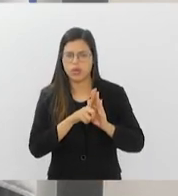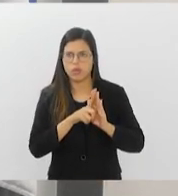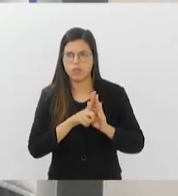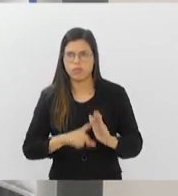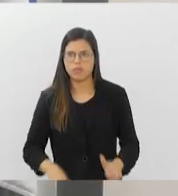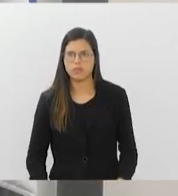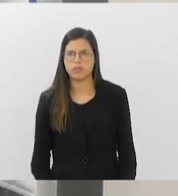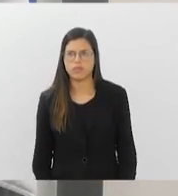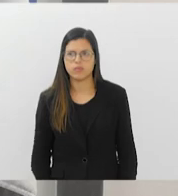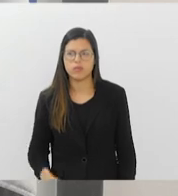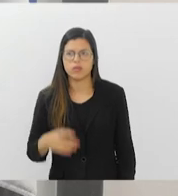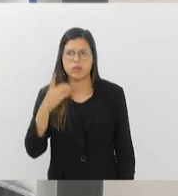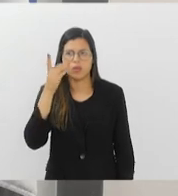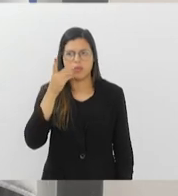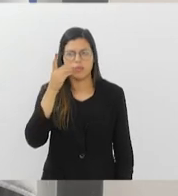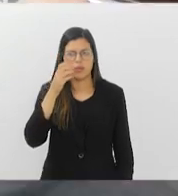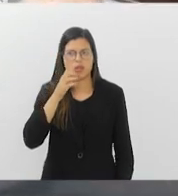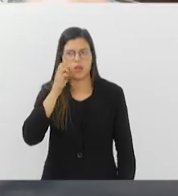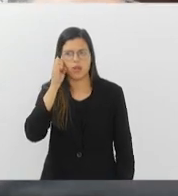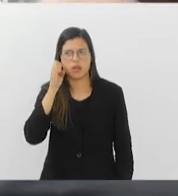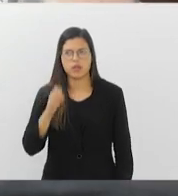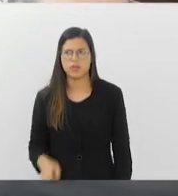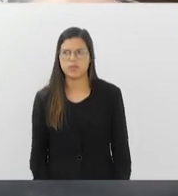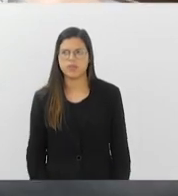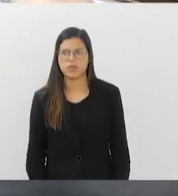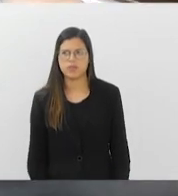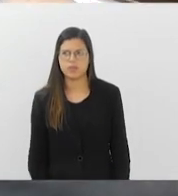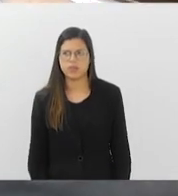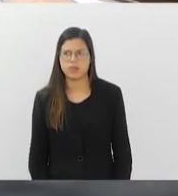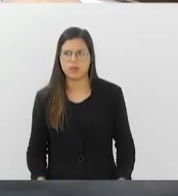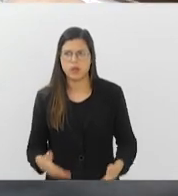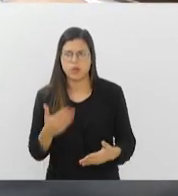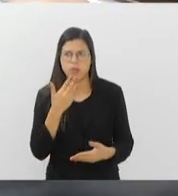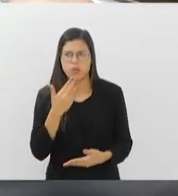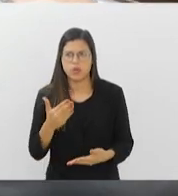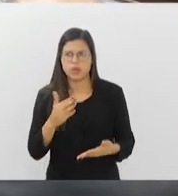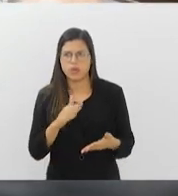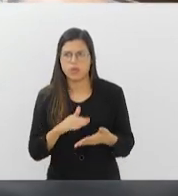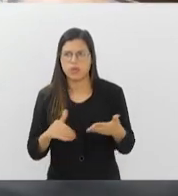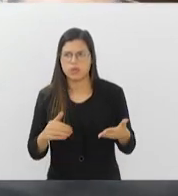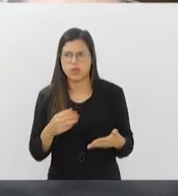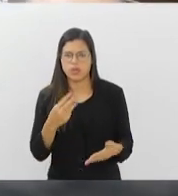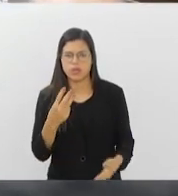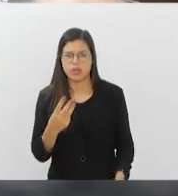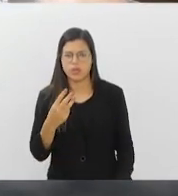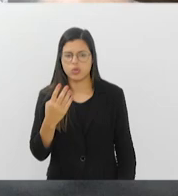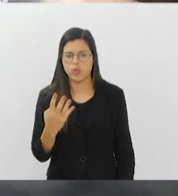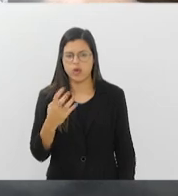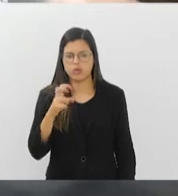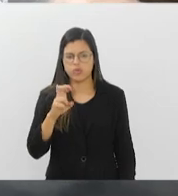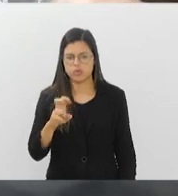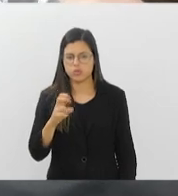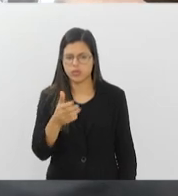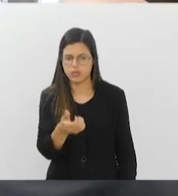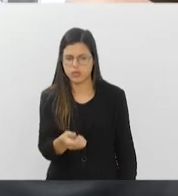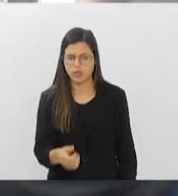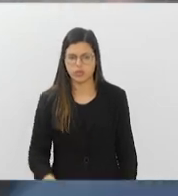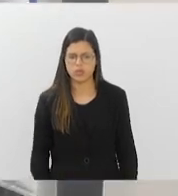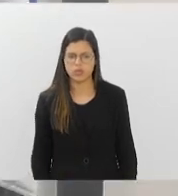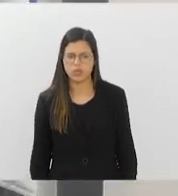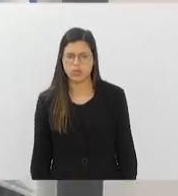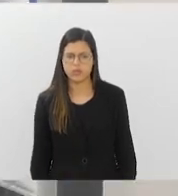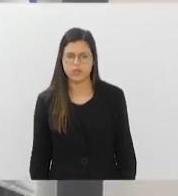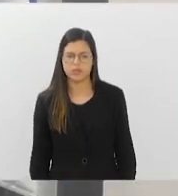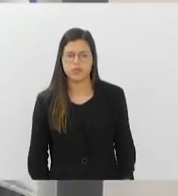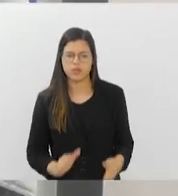ordem, presidente. Questão de ordem, deputada Élica Takimoto. Peço, presidente, para retirar de pauta 3, 4, 5 e 6, por favor. Retirado de pauta o